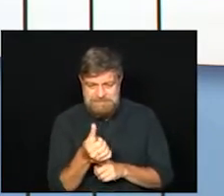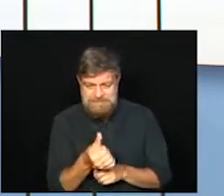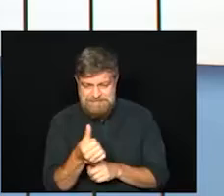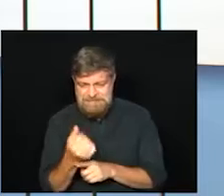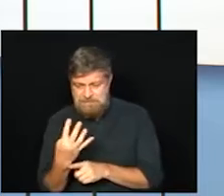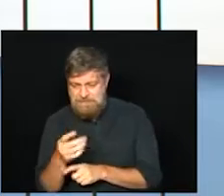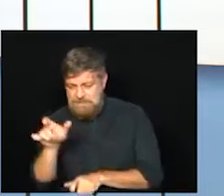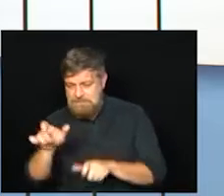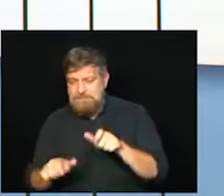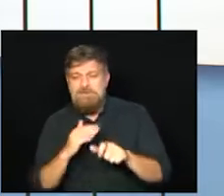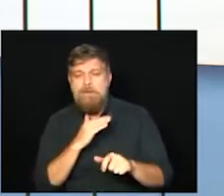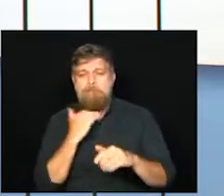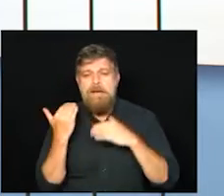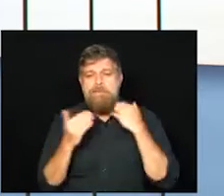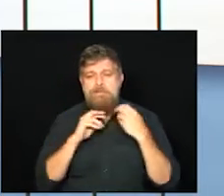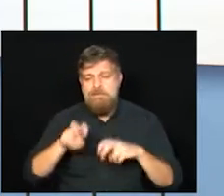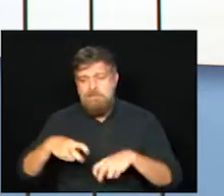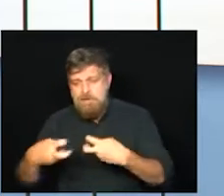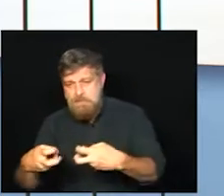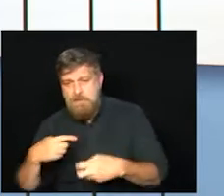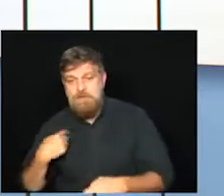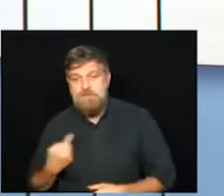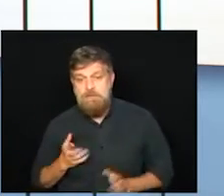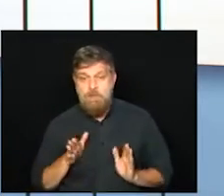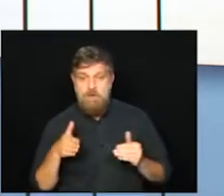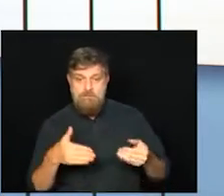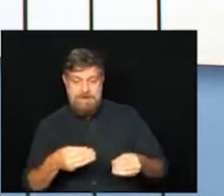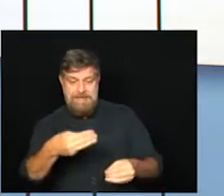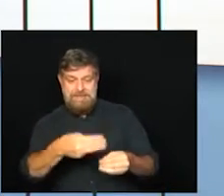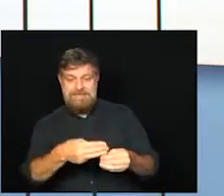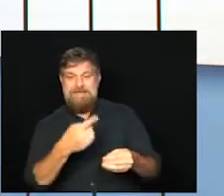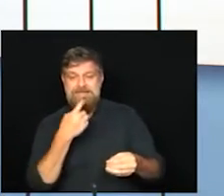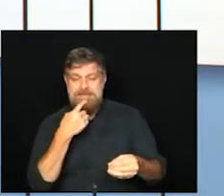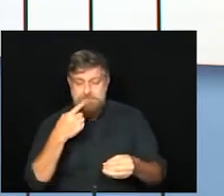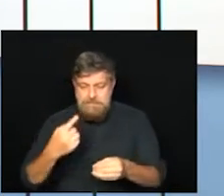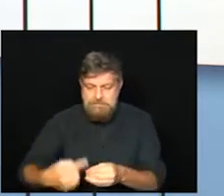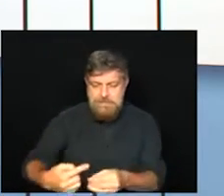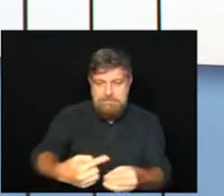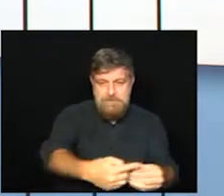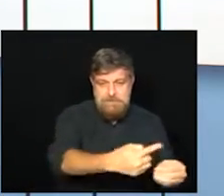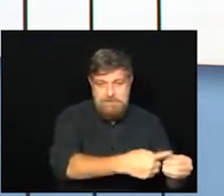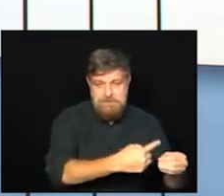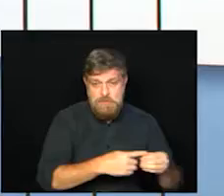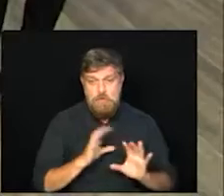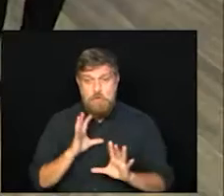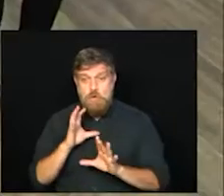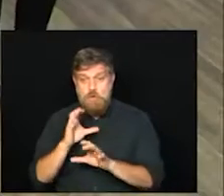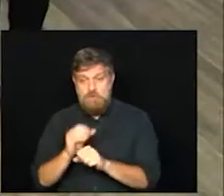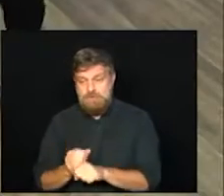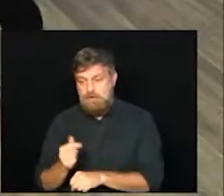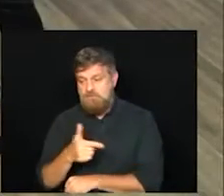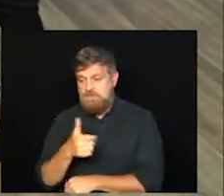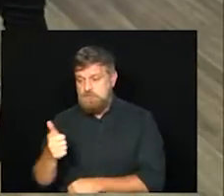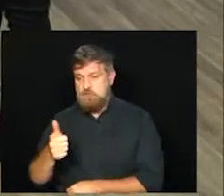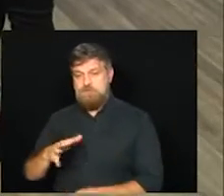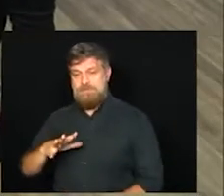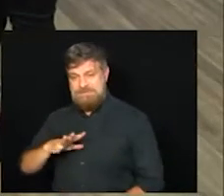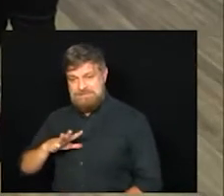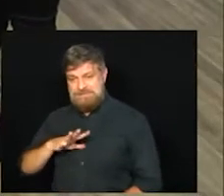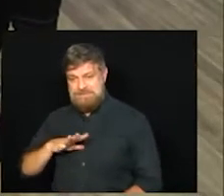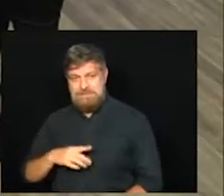141.664 óbitos. Agora nós vamos falar da região metropolitana de Campinas, que compreende 21 municípios. Nossa